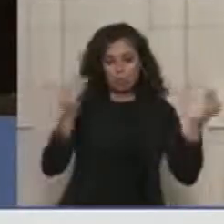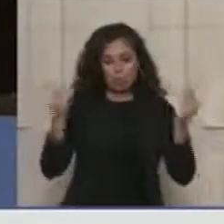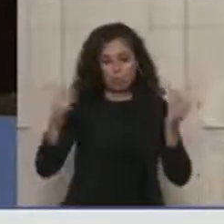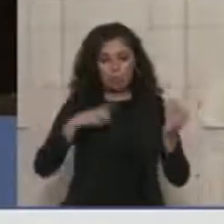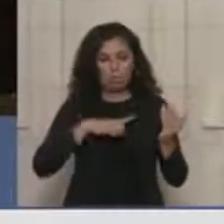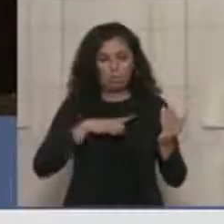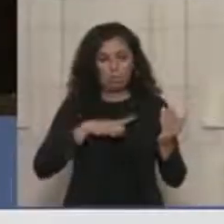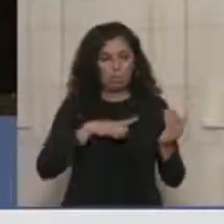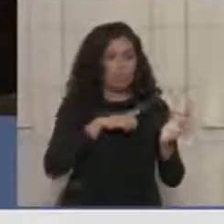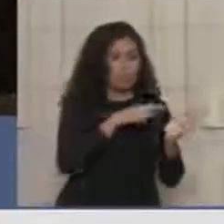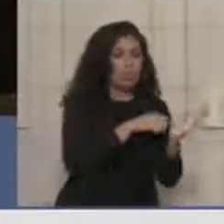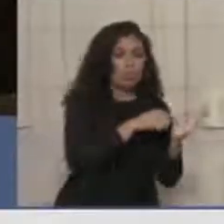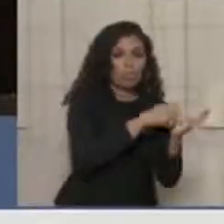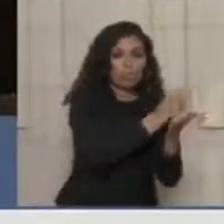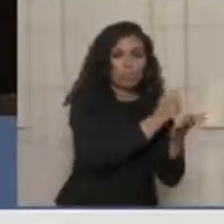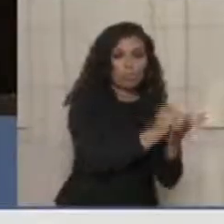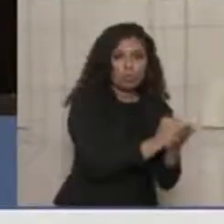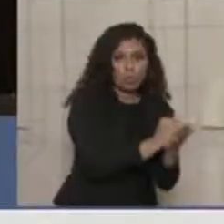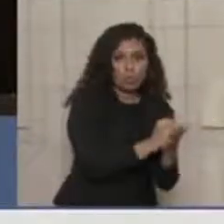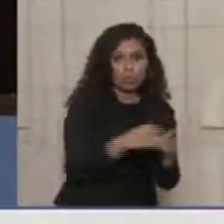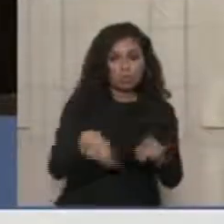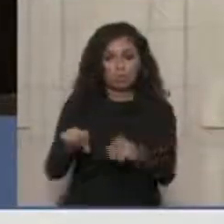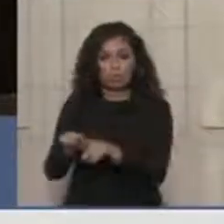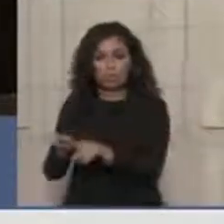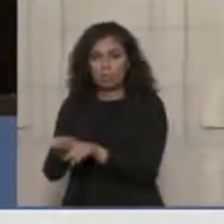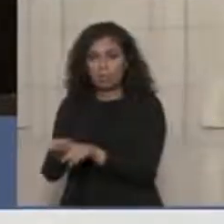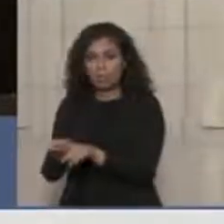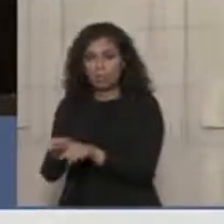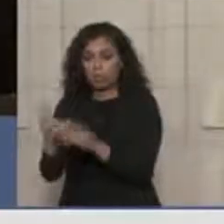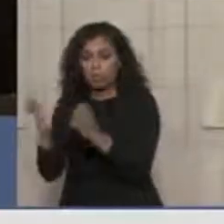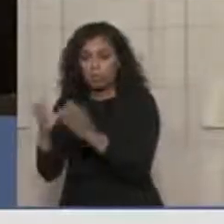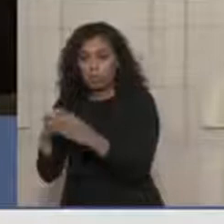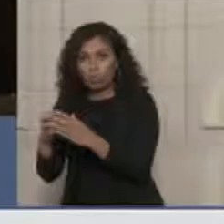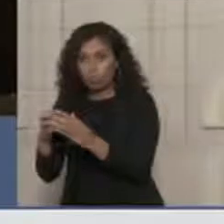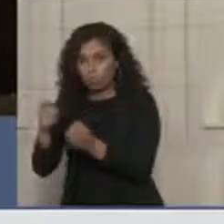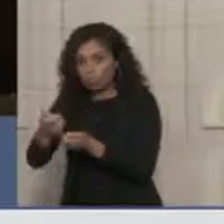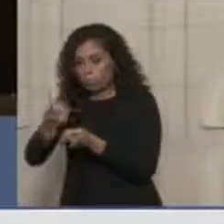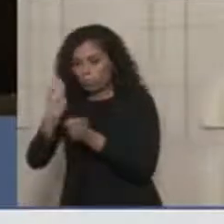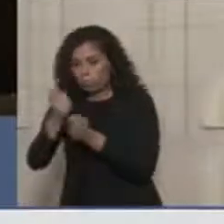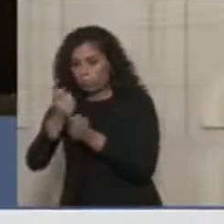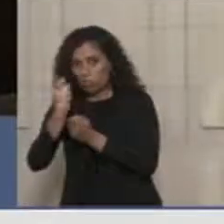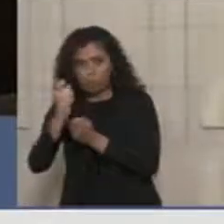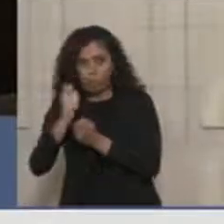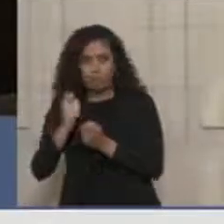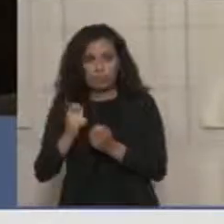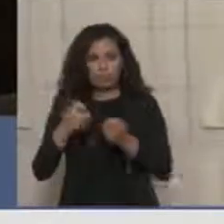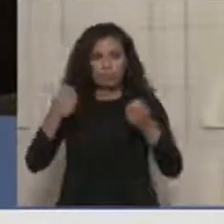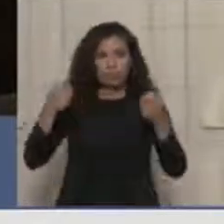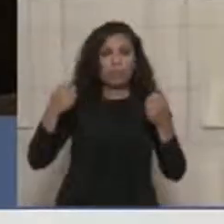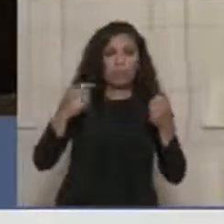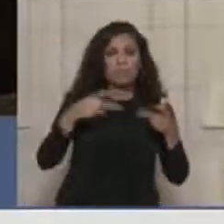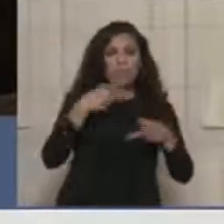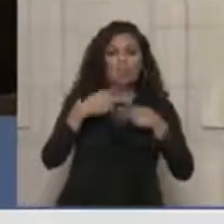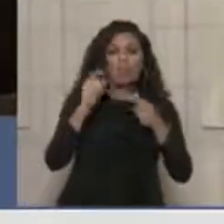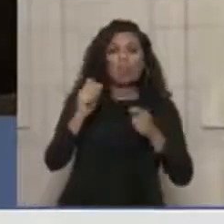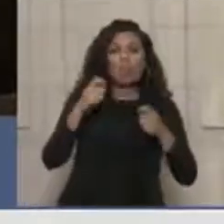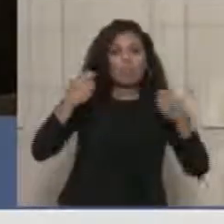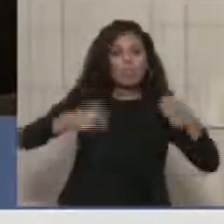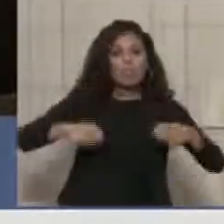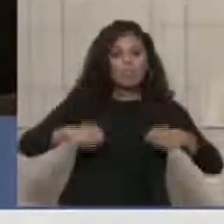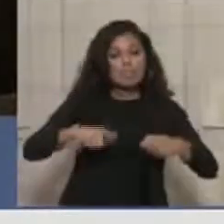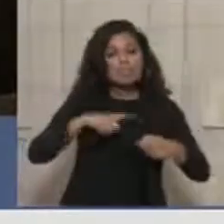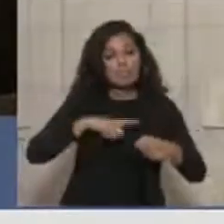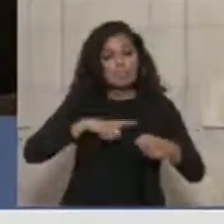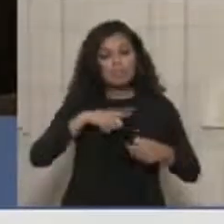contrato licitado e a defesa dos pescadores, a defesa de uma lagoa límpida do meio ambiente, há